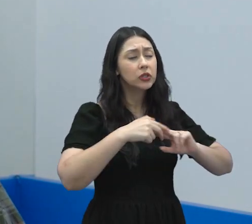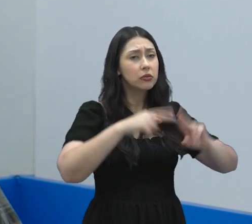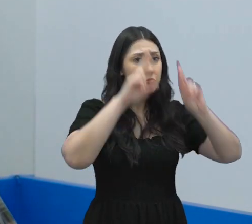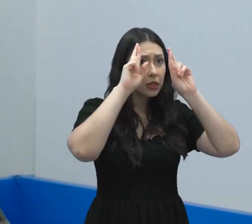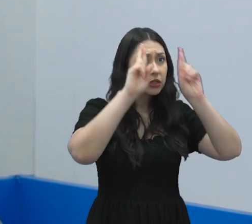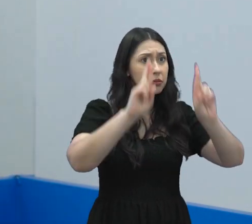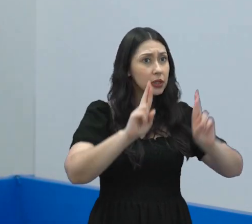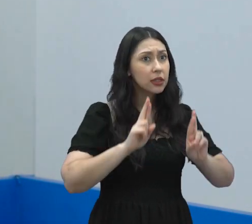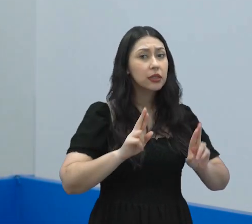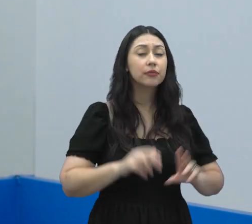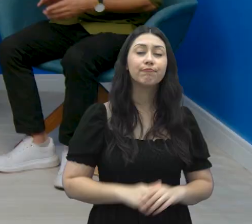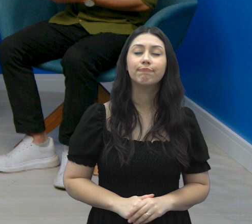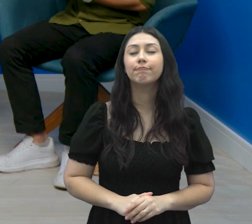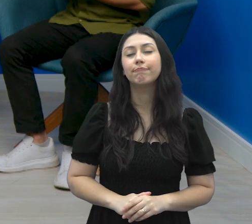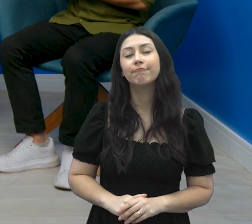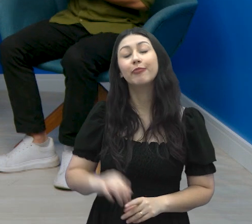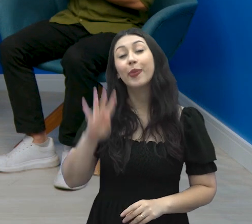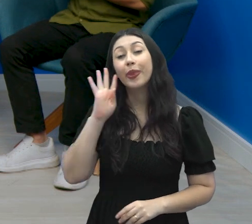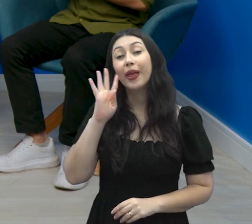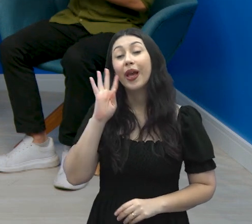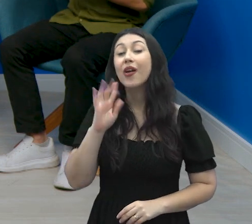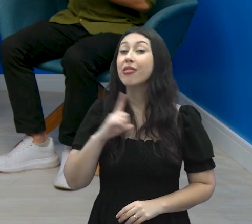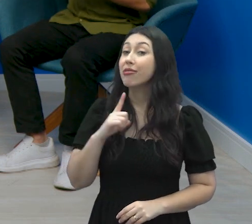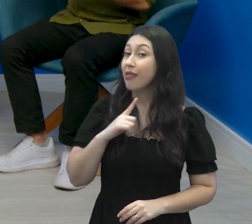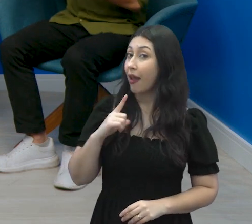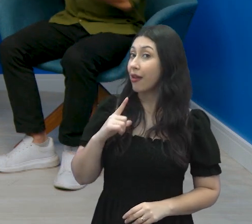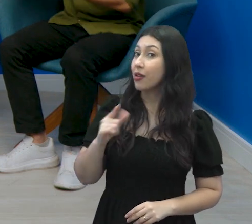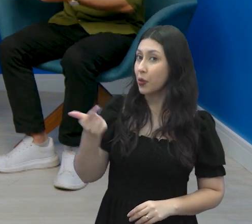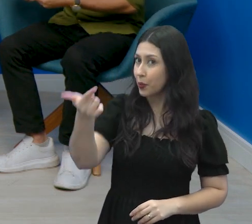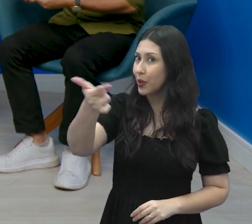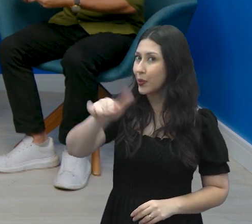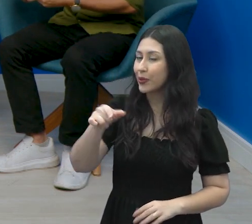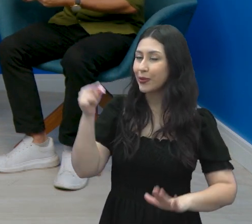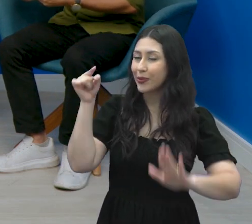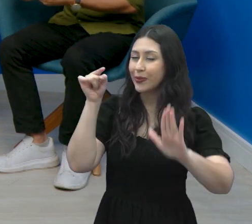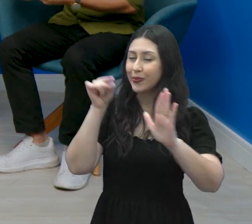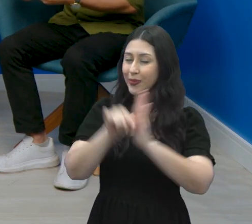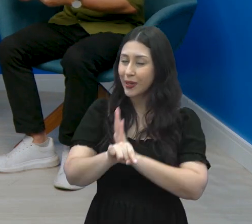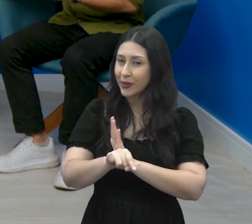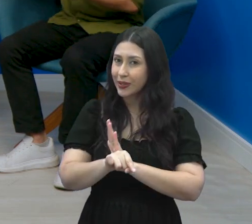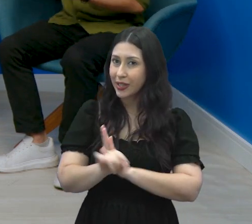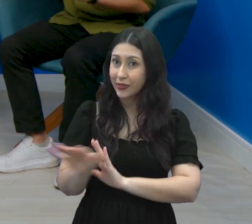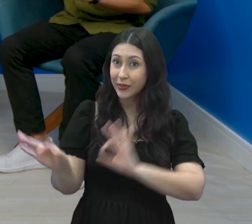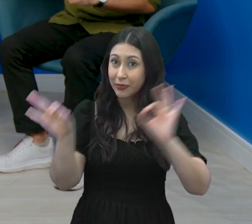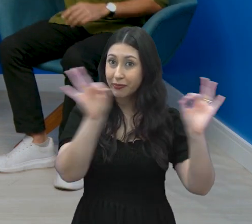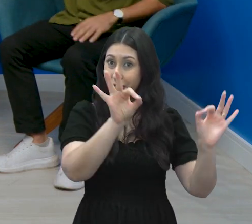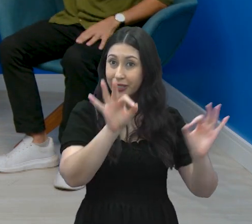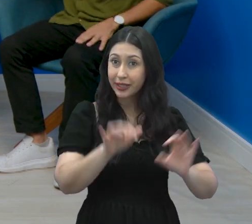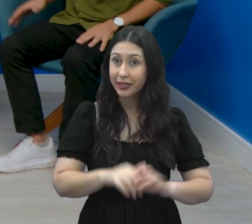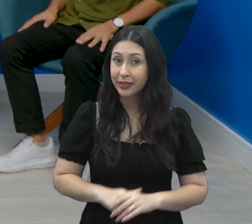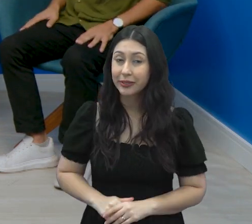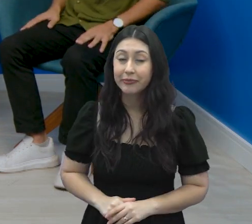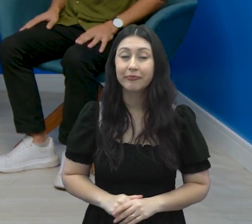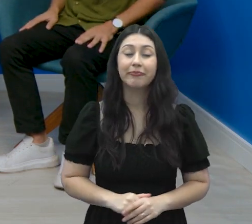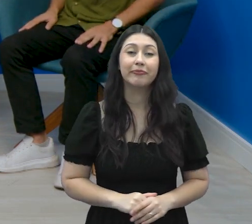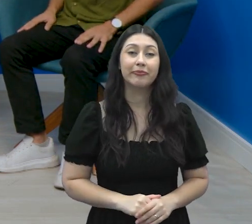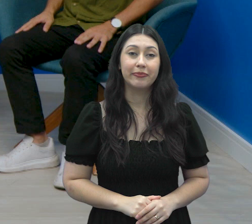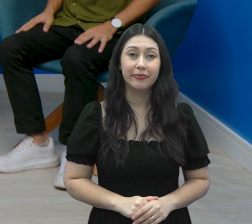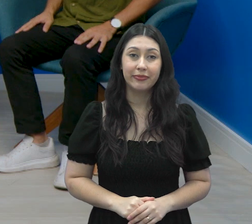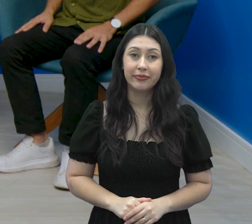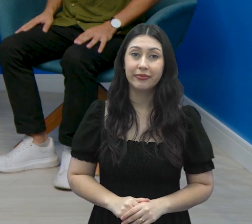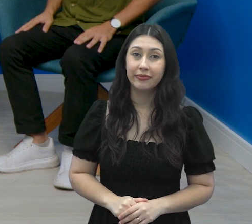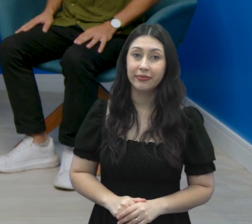ser respeitado. Legal. Ciro, a gente tem mais pergunta do público chegando. Vamos conferir.